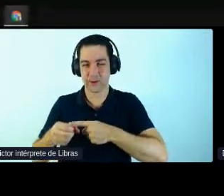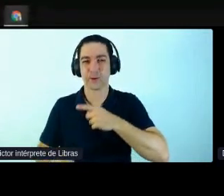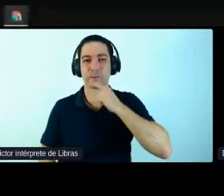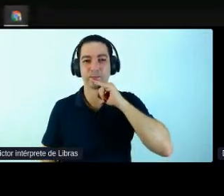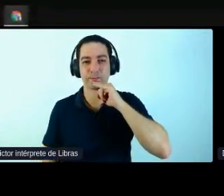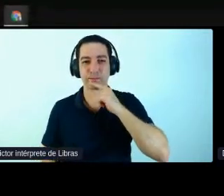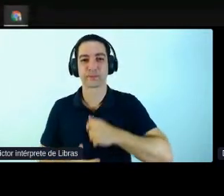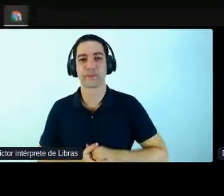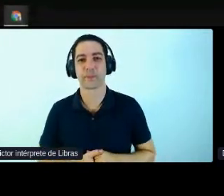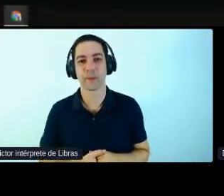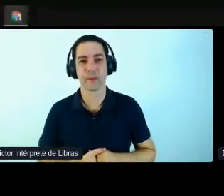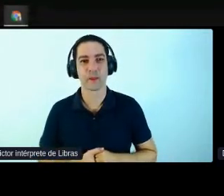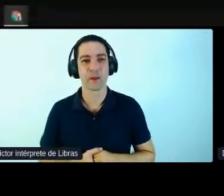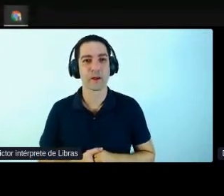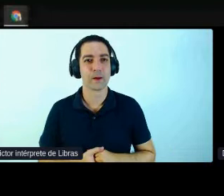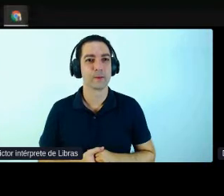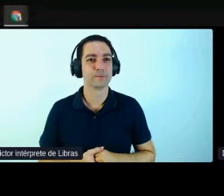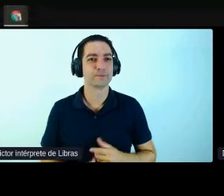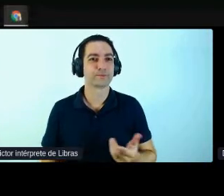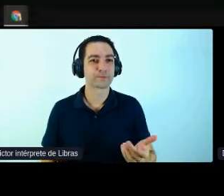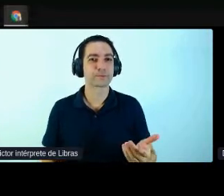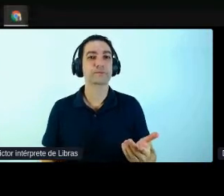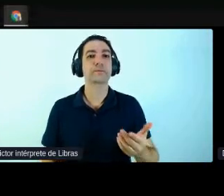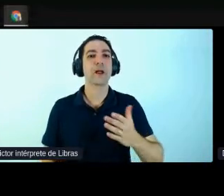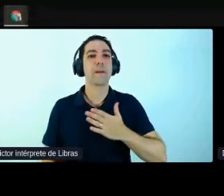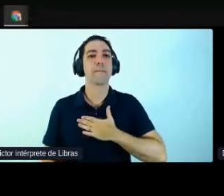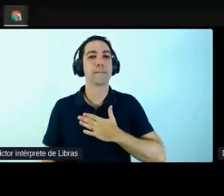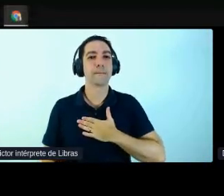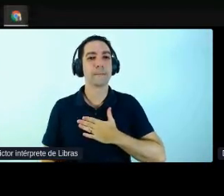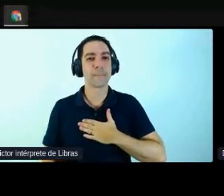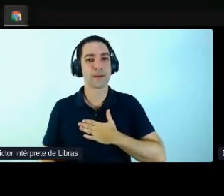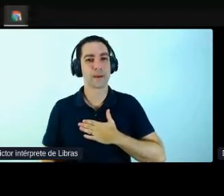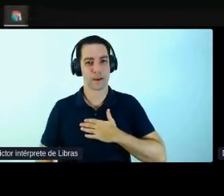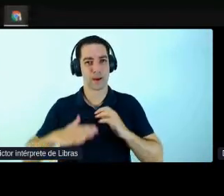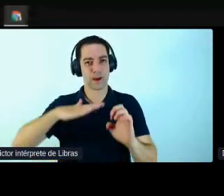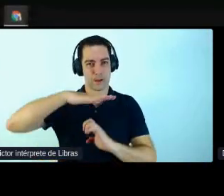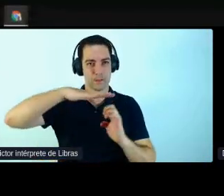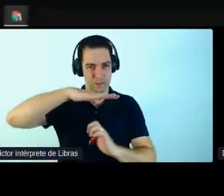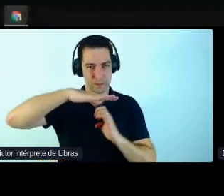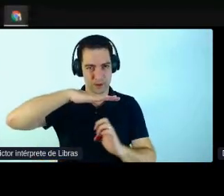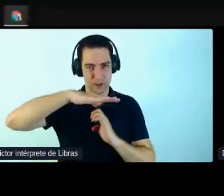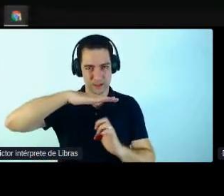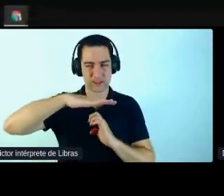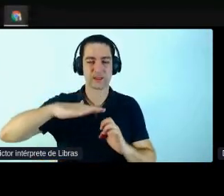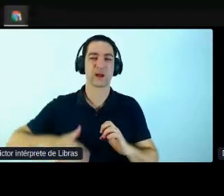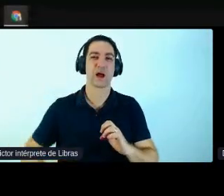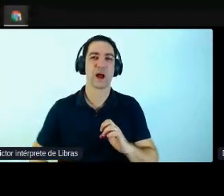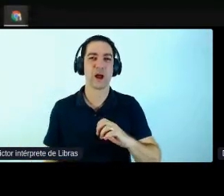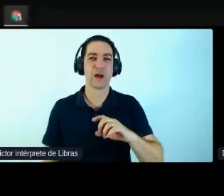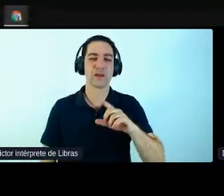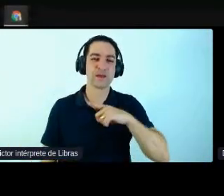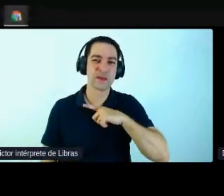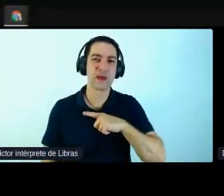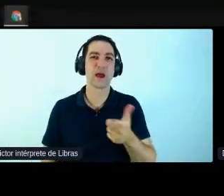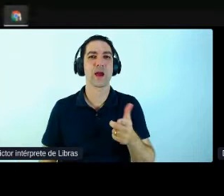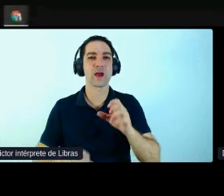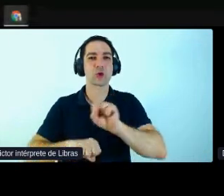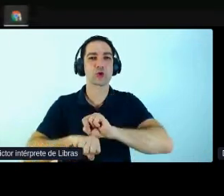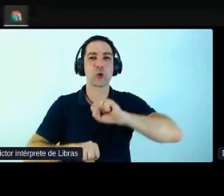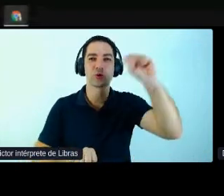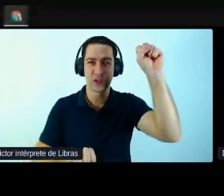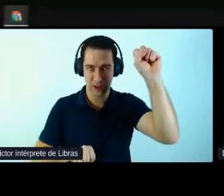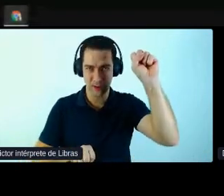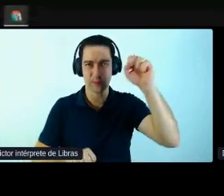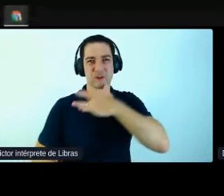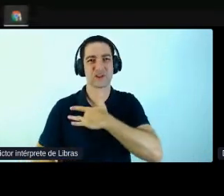faz soluções para a saúde. Tá? Amo web, amo CSS, mas hoje a gente vai falar um pouquinho